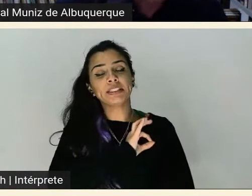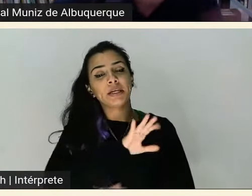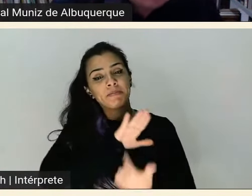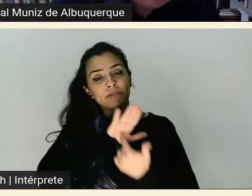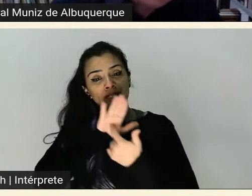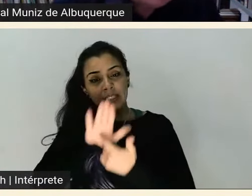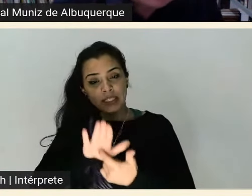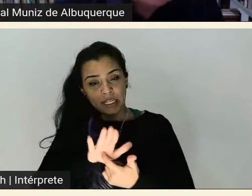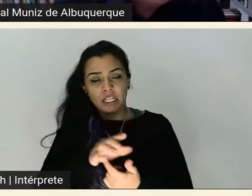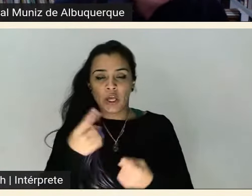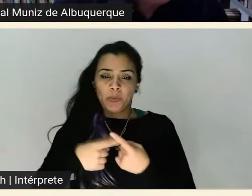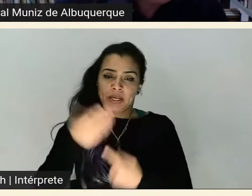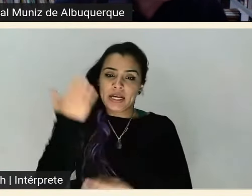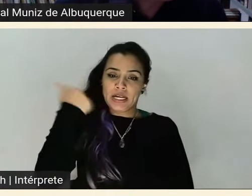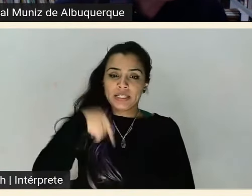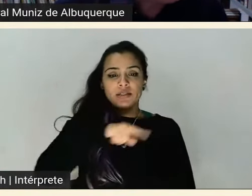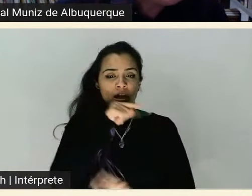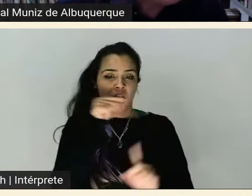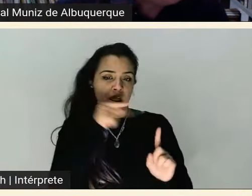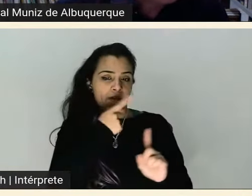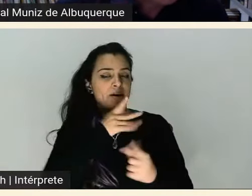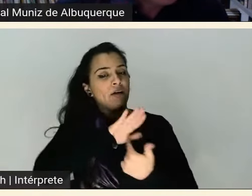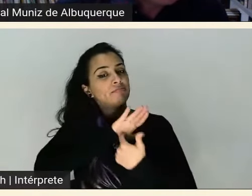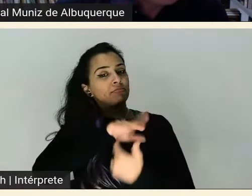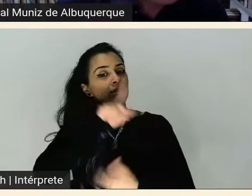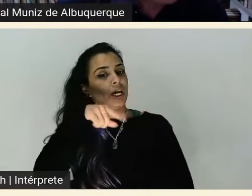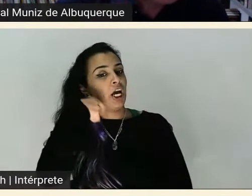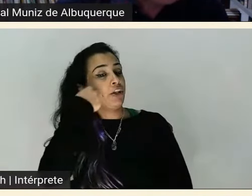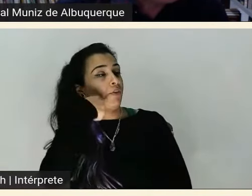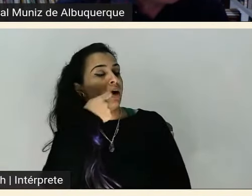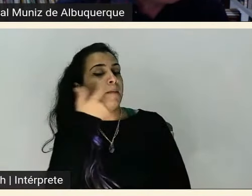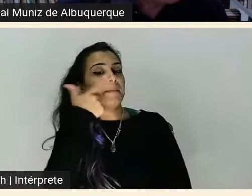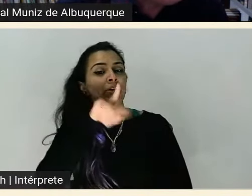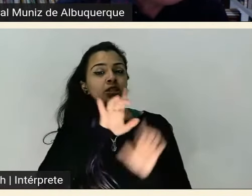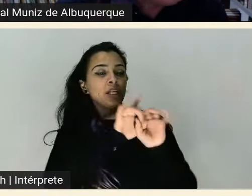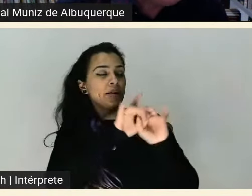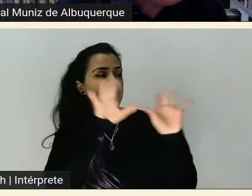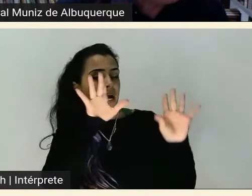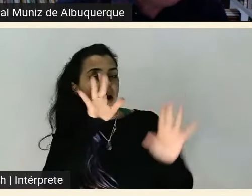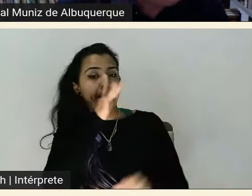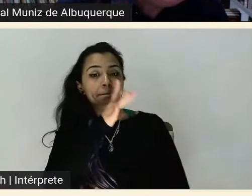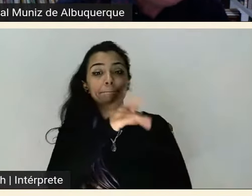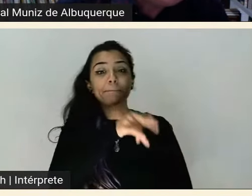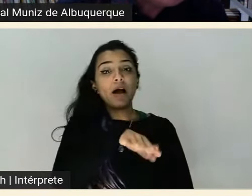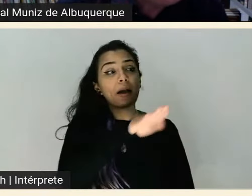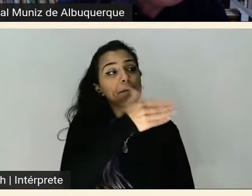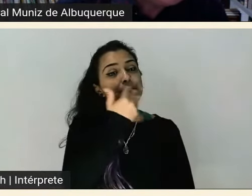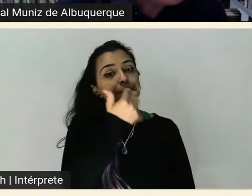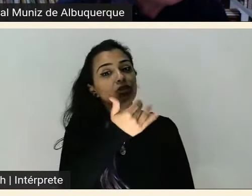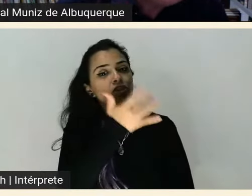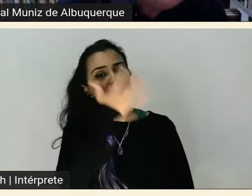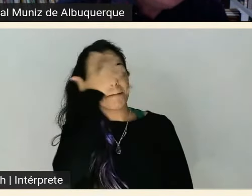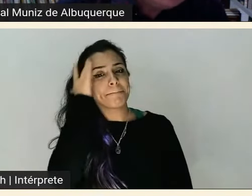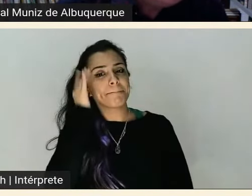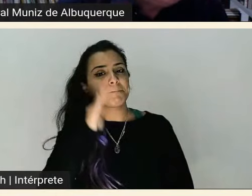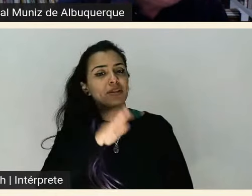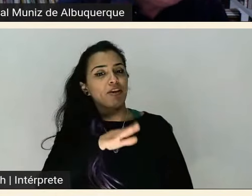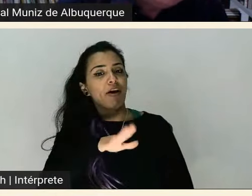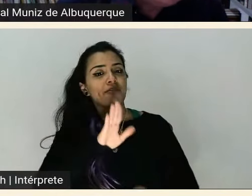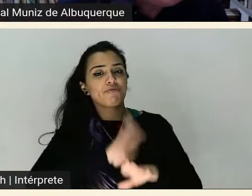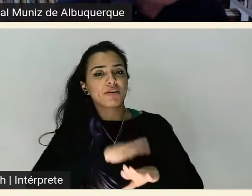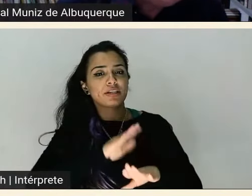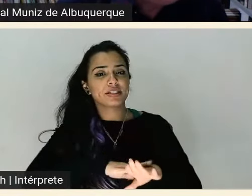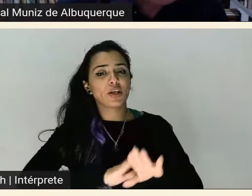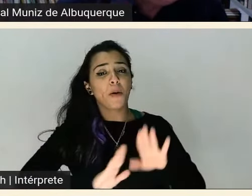advogado, né, ele era advogado, para soltar, pedia para as pessoas fazerem uma macumbinha para a Câmara Cascudo ver